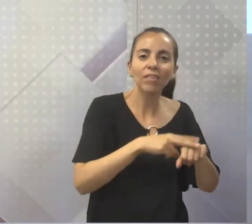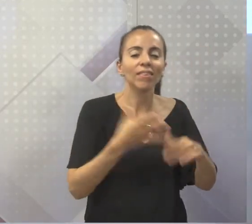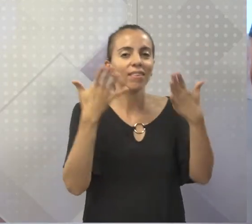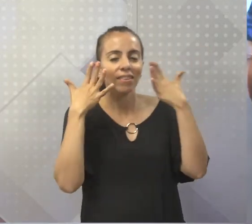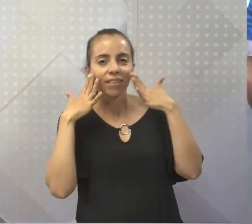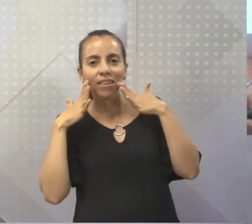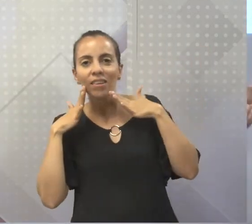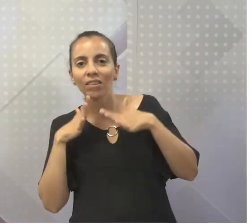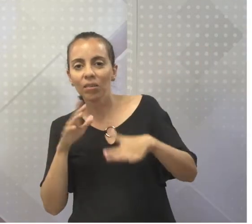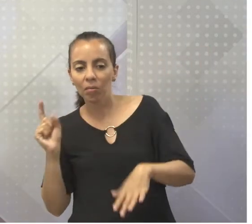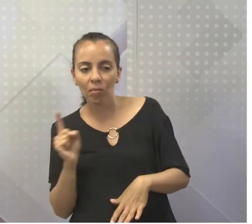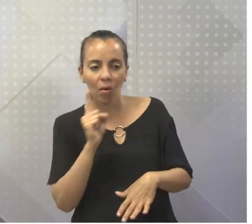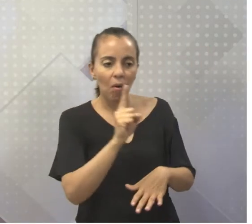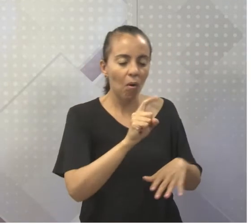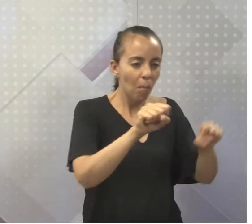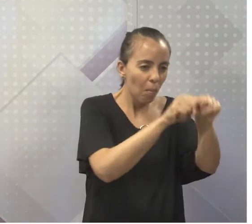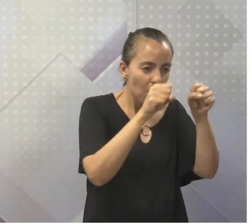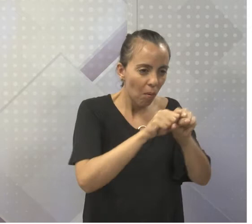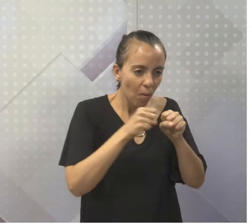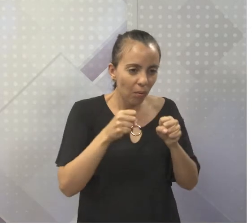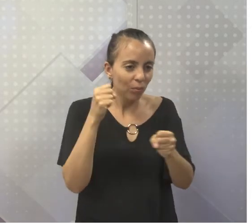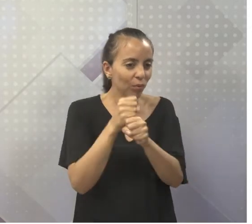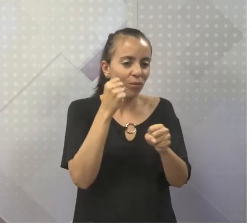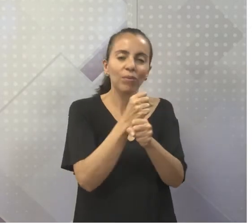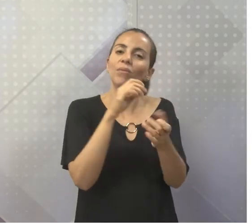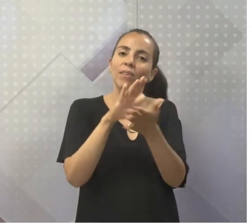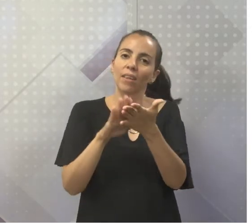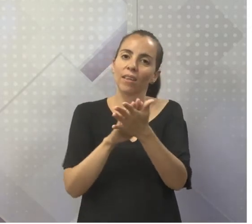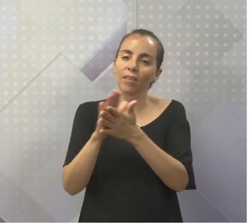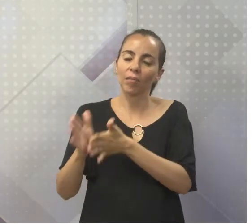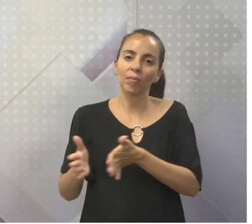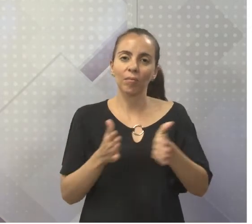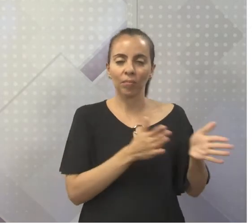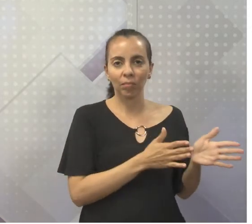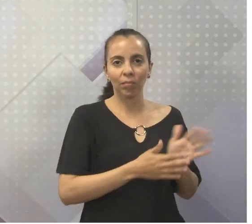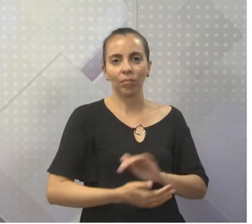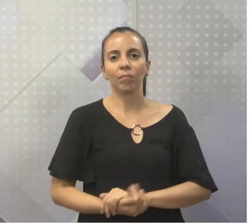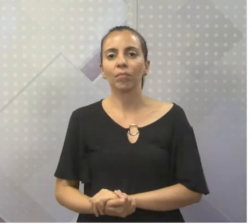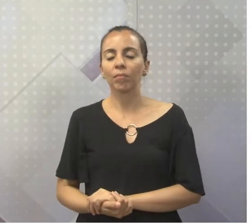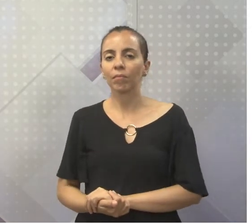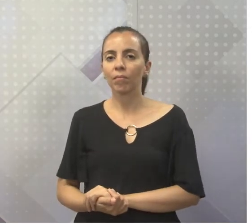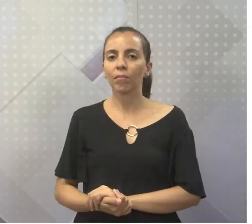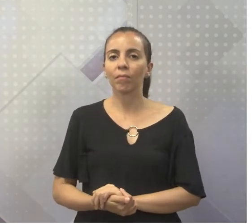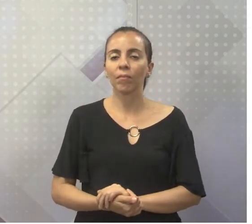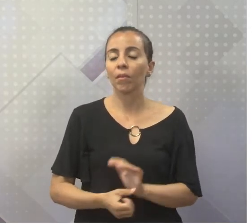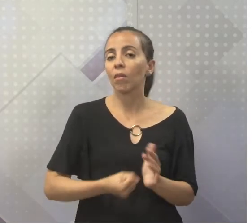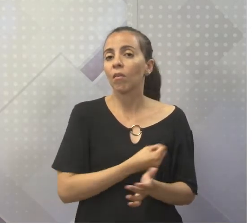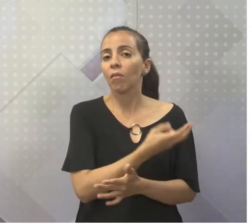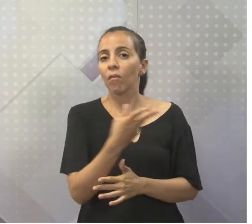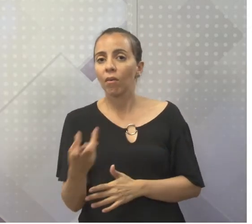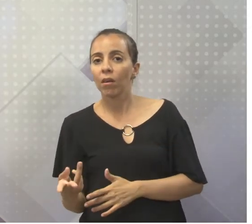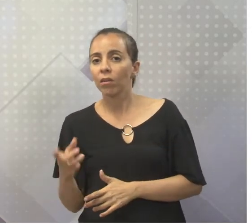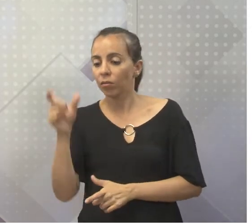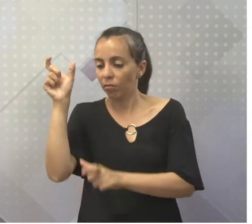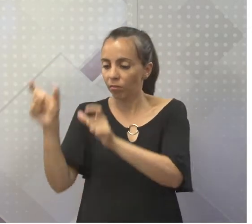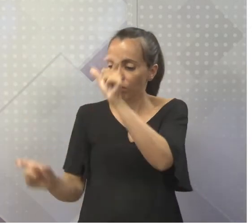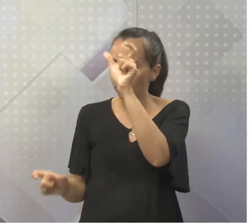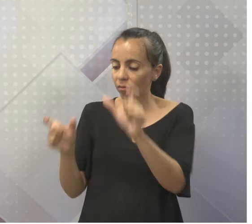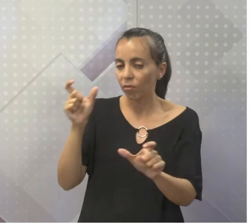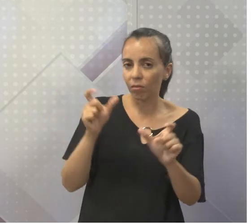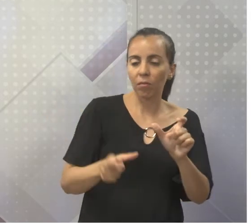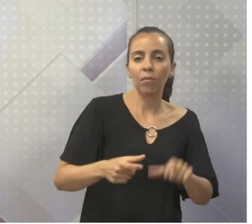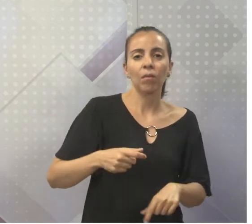mexer um dia mas não foi ainda maior para as pernas é modificado pela ação dos seres viventes no planeta o meio ambiente